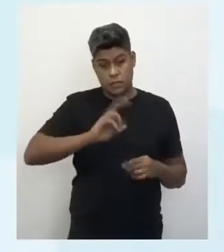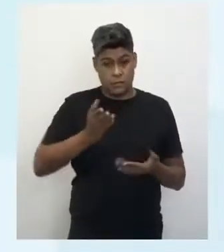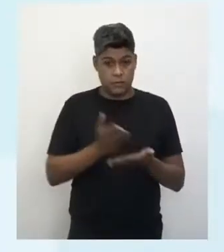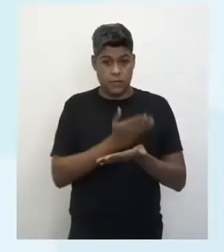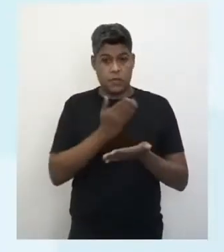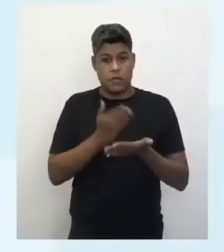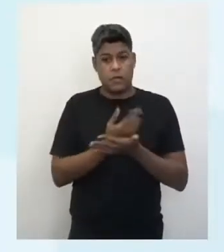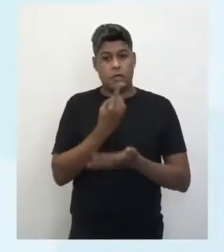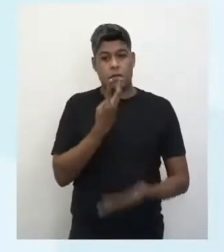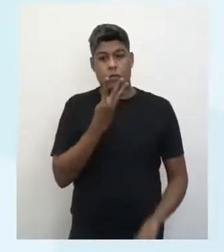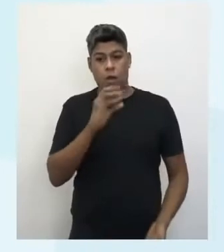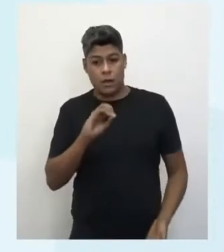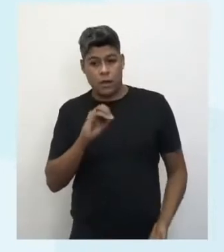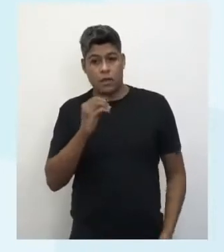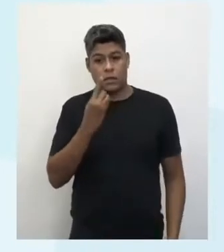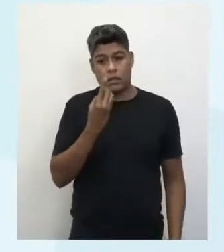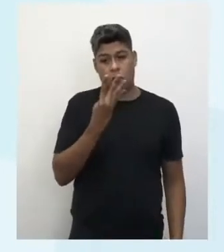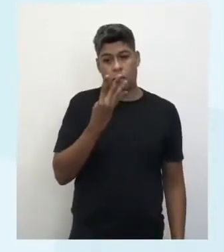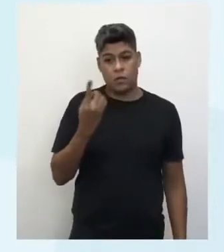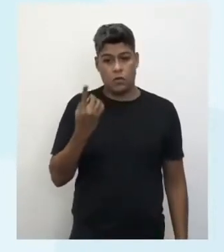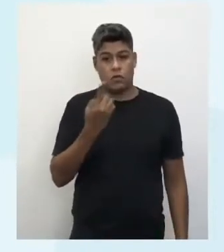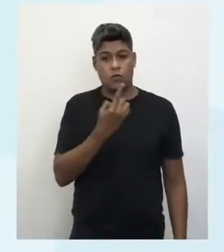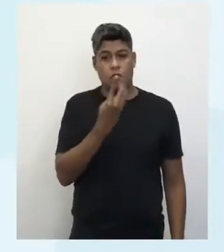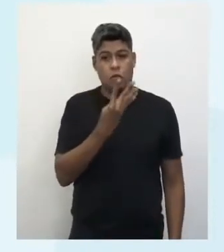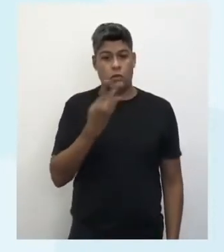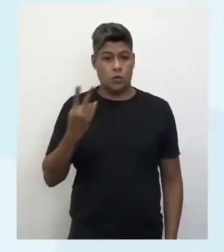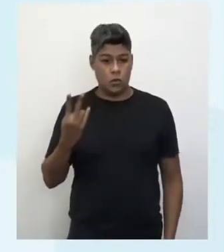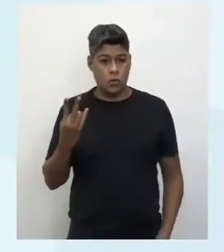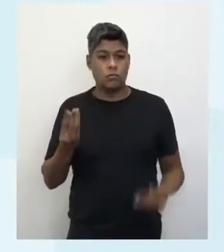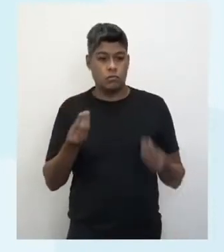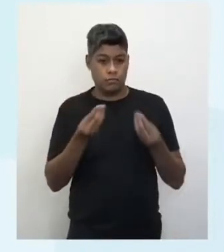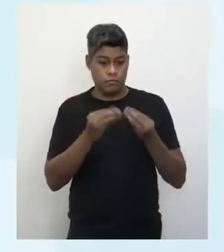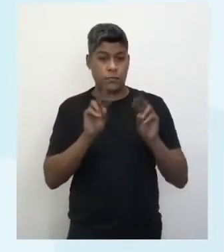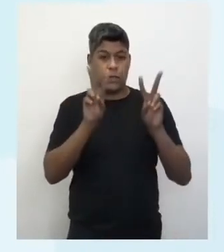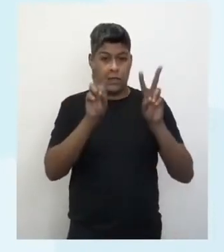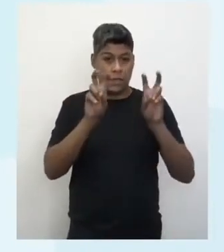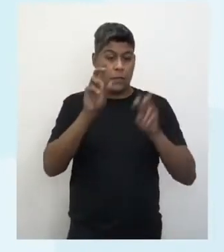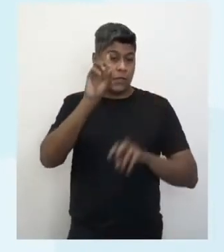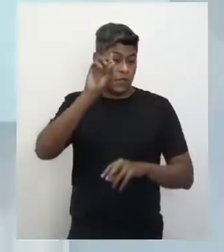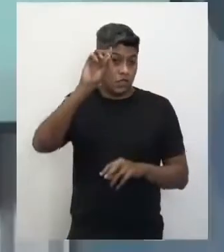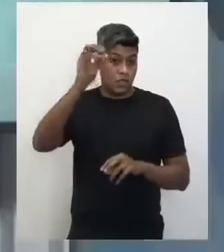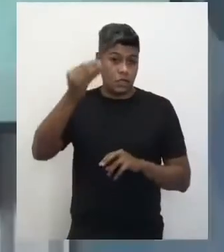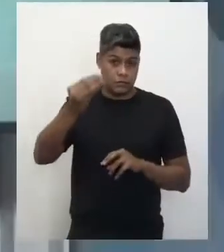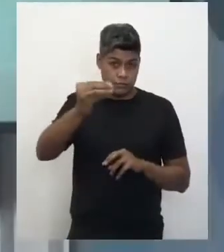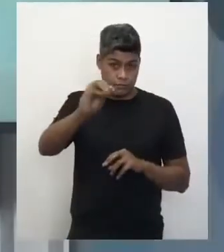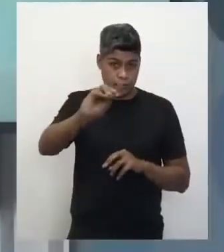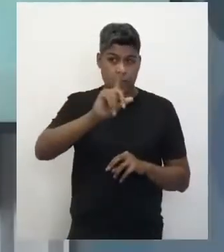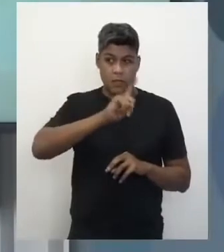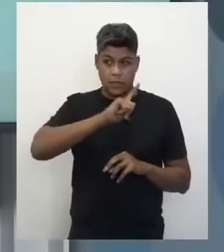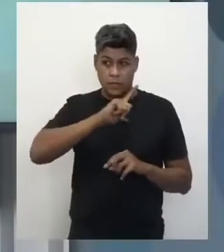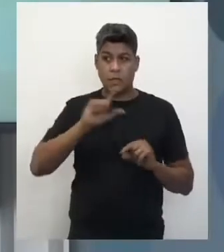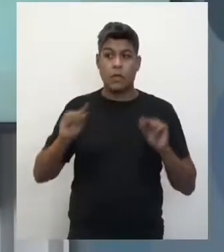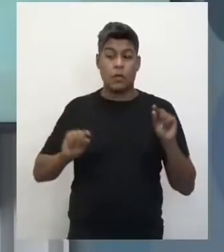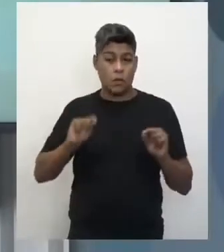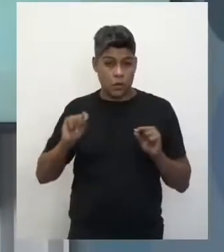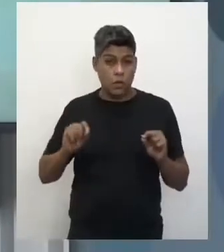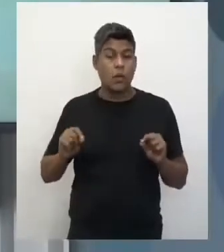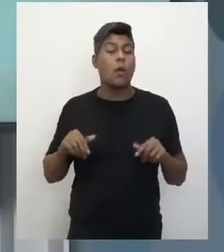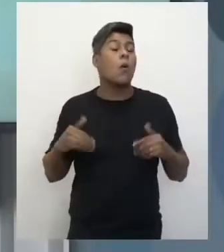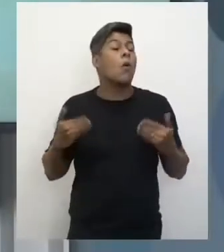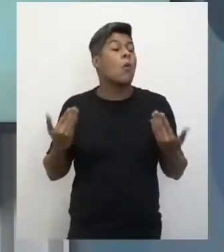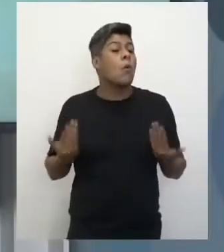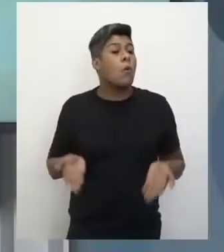nas páginas 140, 141 e 142, colocar título e data, né, para você ter registradinho aí quando é que